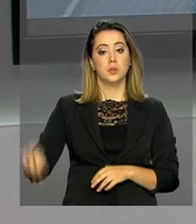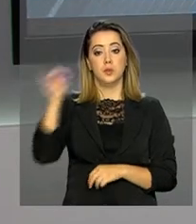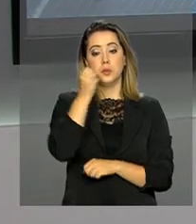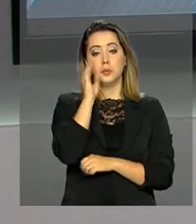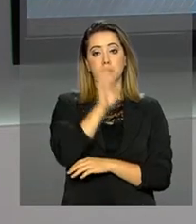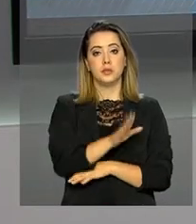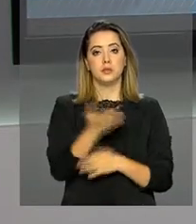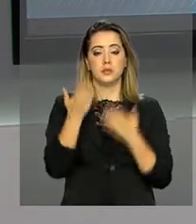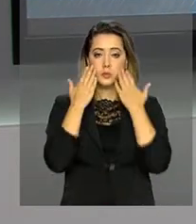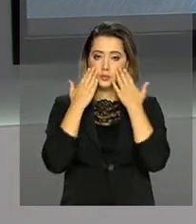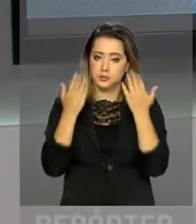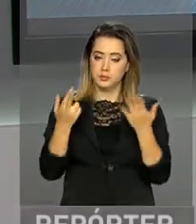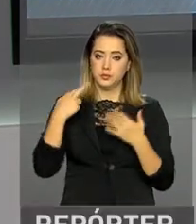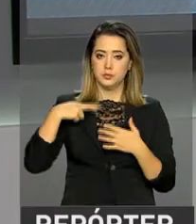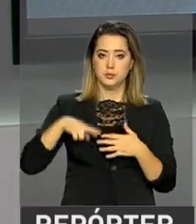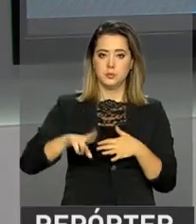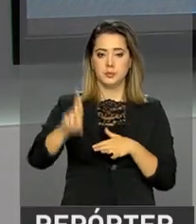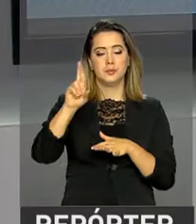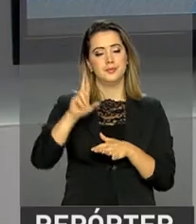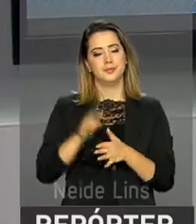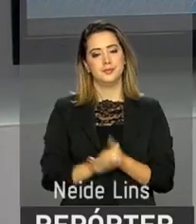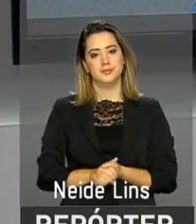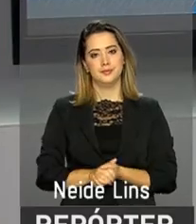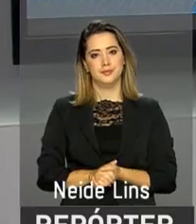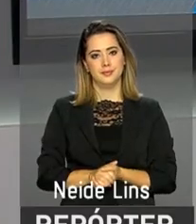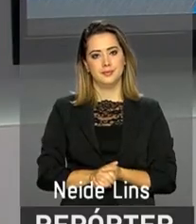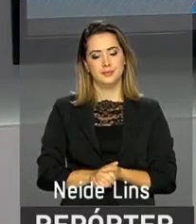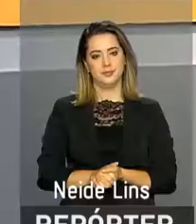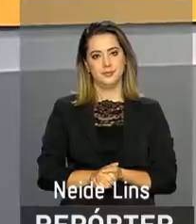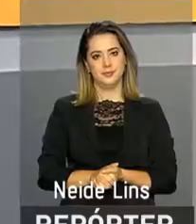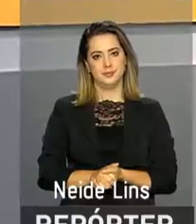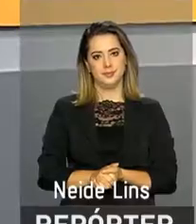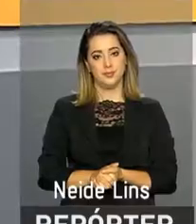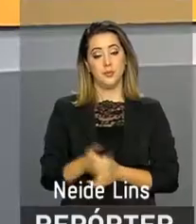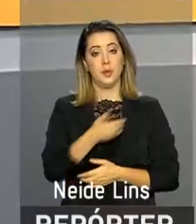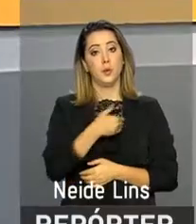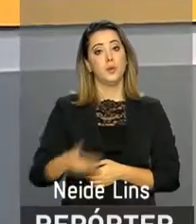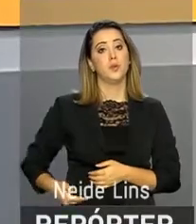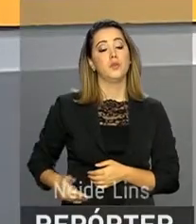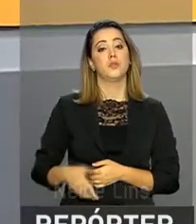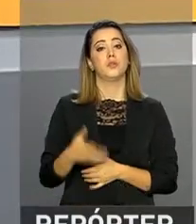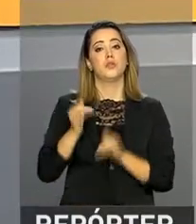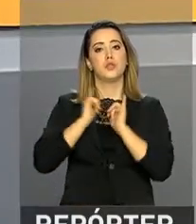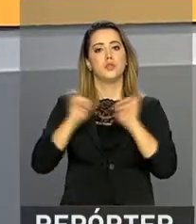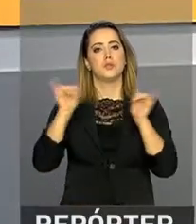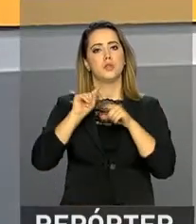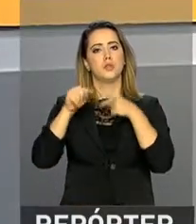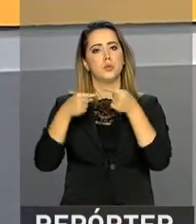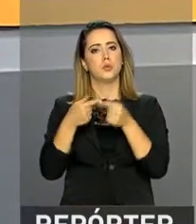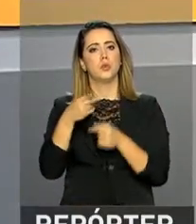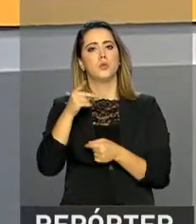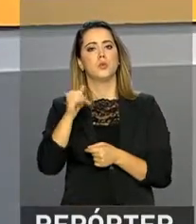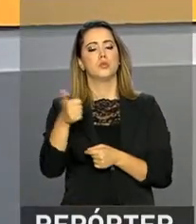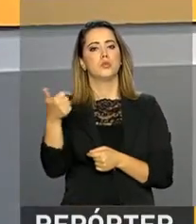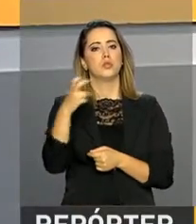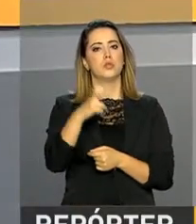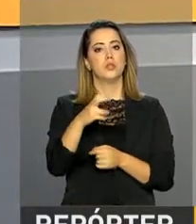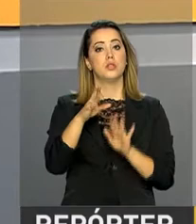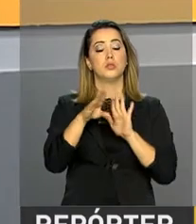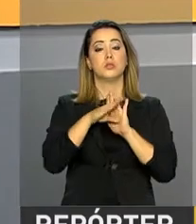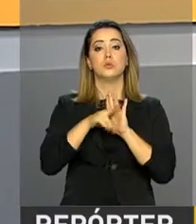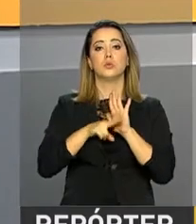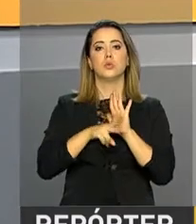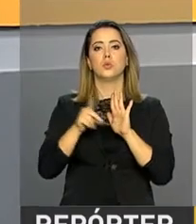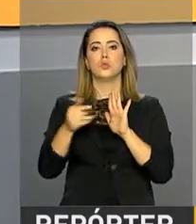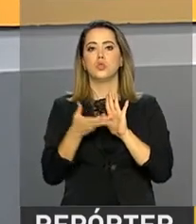Olá, boa tarde. No ar, mais uma edição do Repórter NBR. O governo vai divulgar no próximo dia 15 o